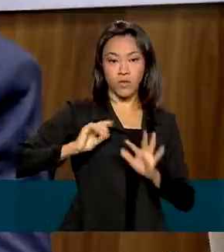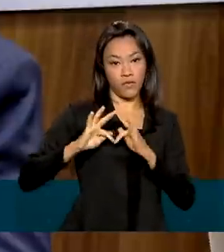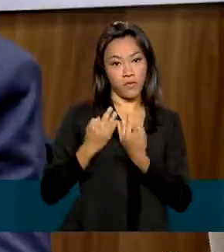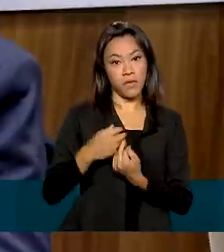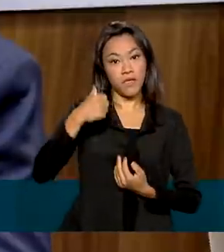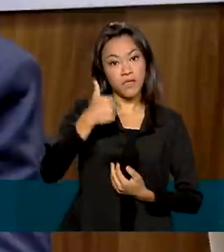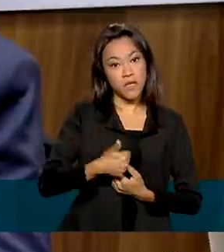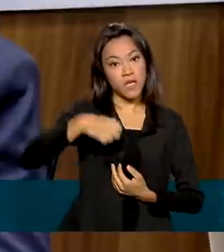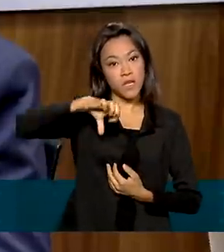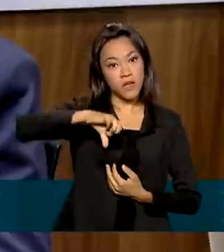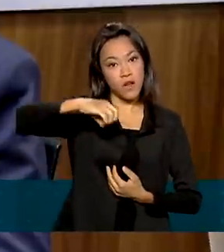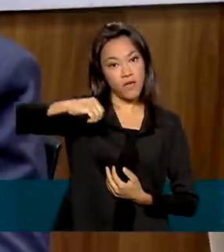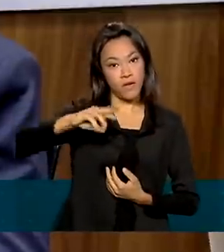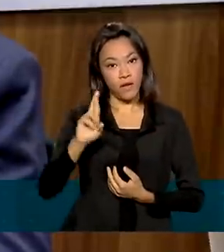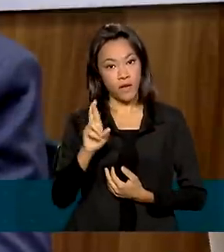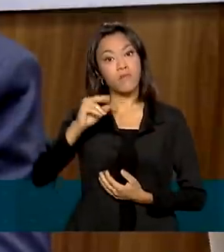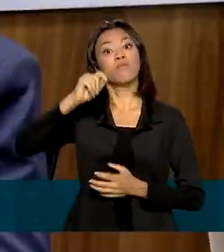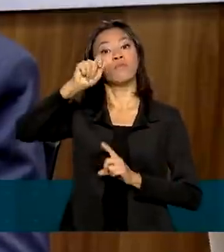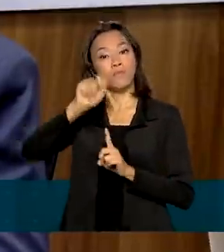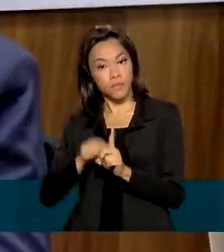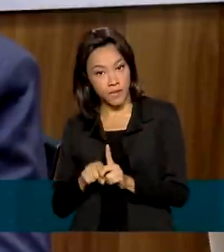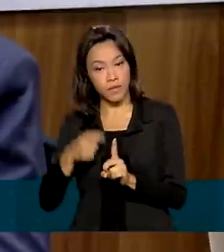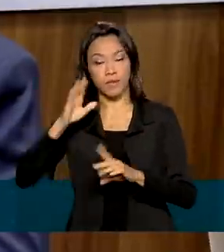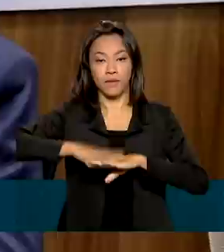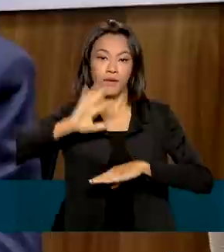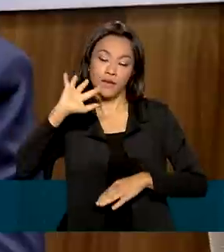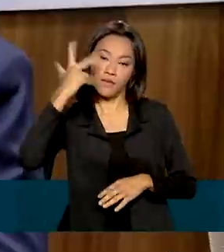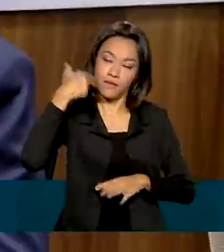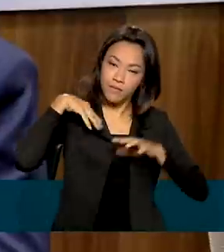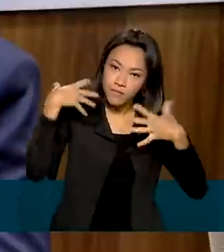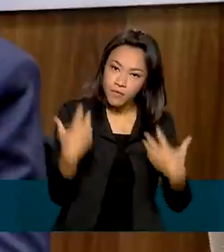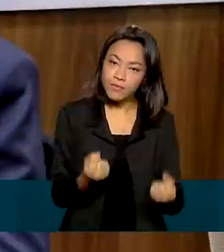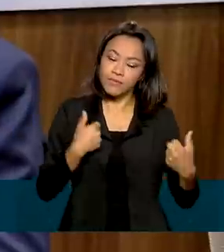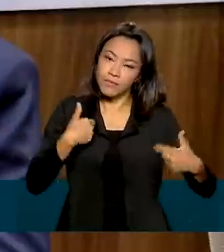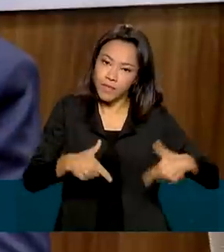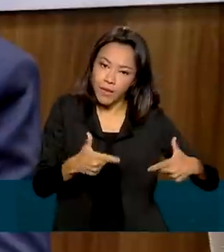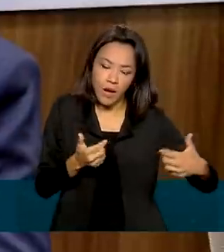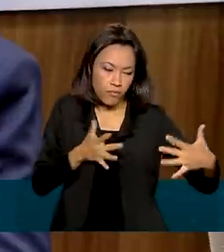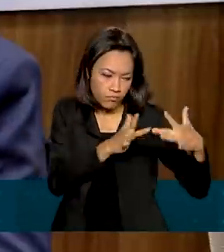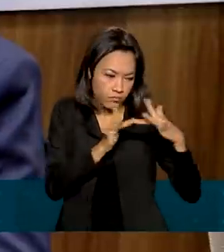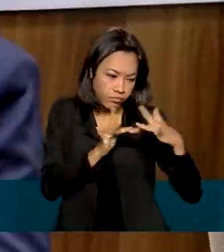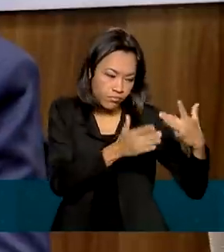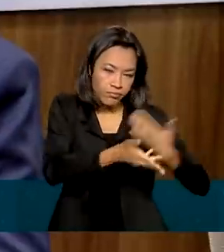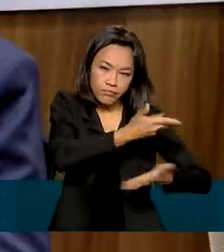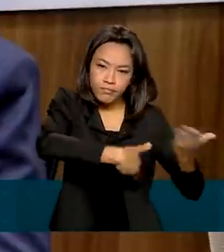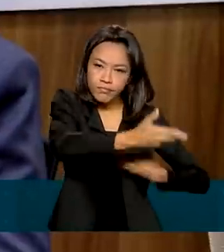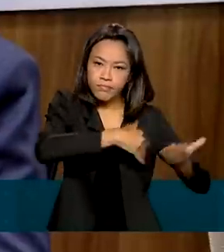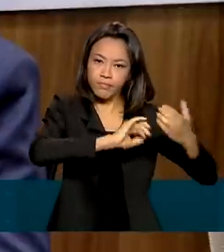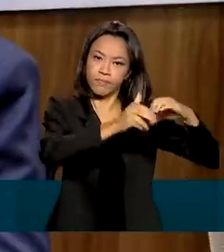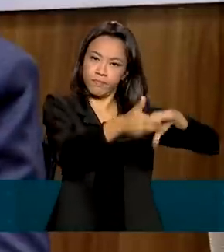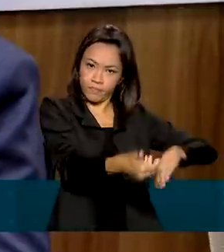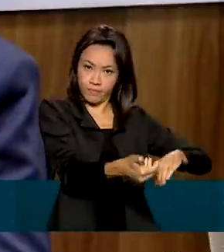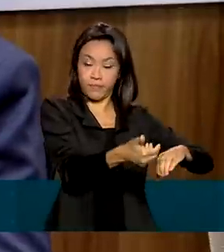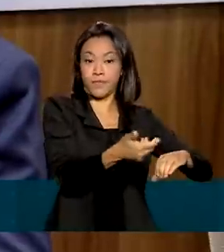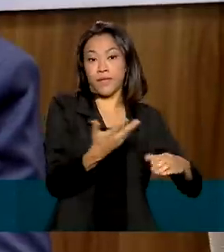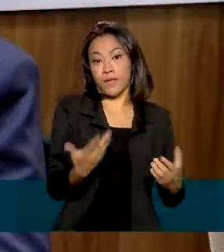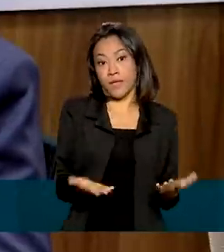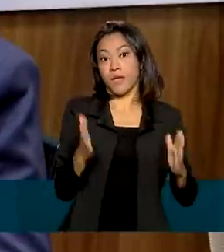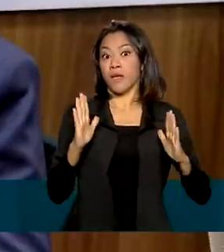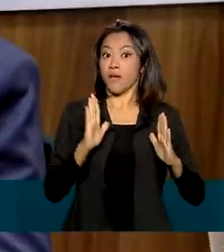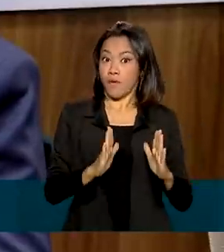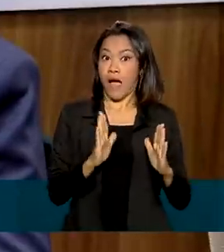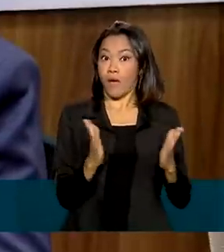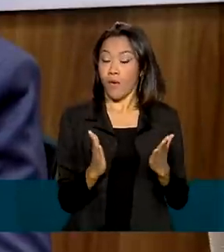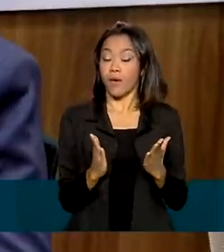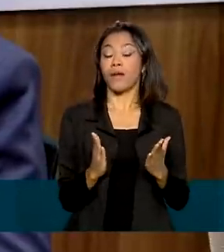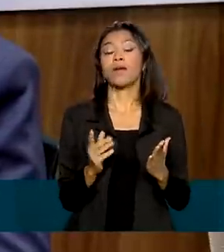190 reais por mês resolvemos então trabalhar junto ao parlamento brasileiro e passar em vez de média no